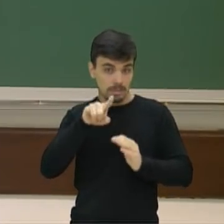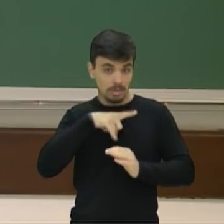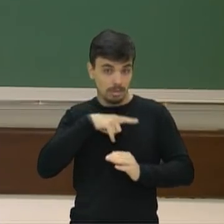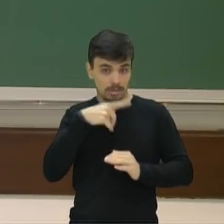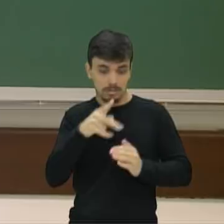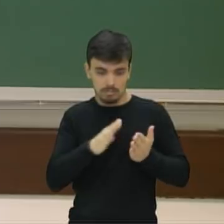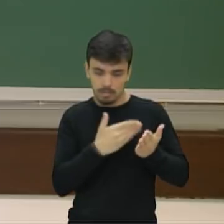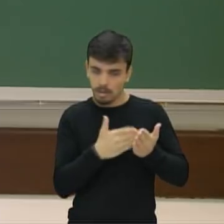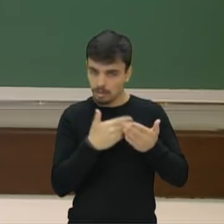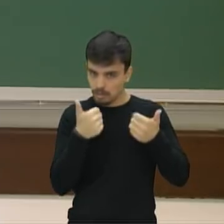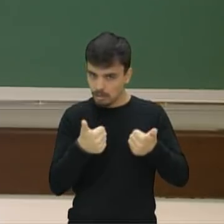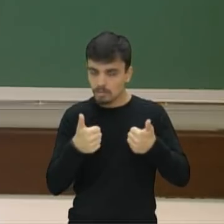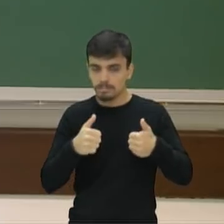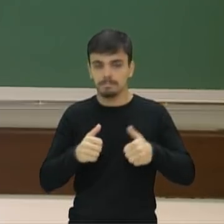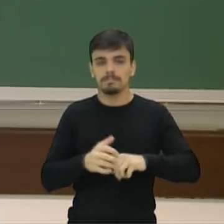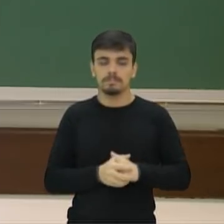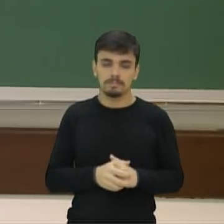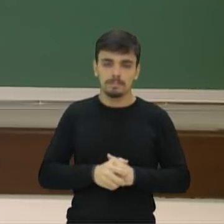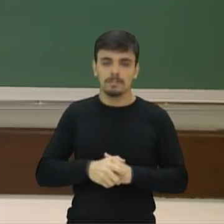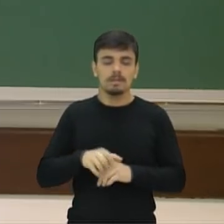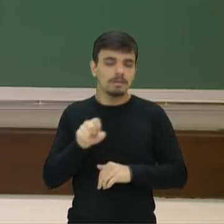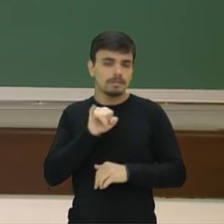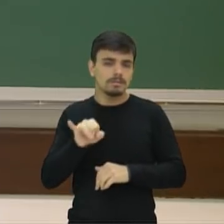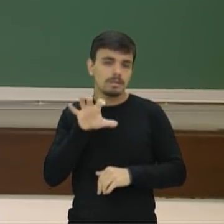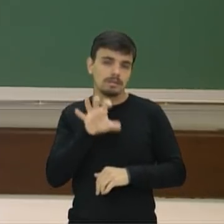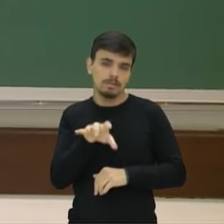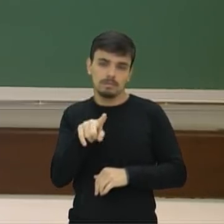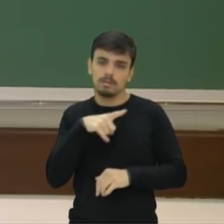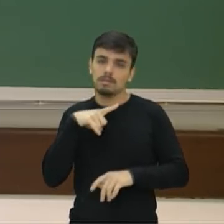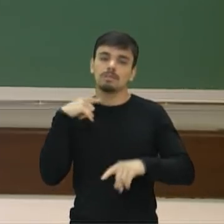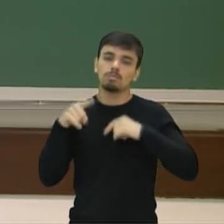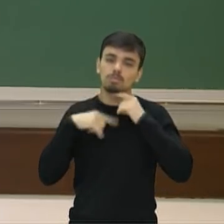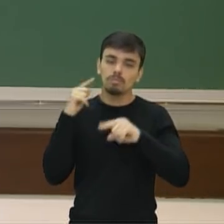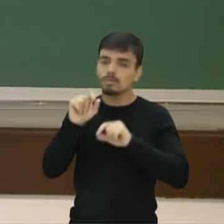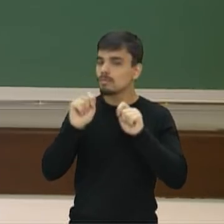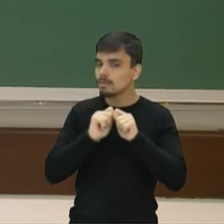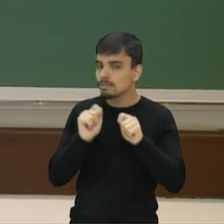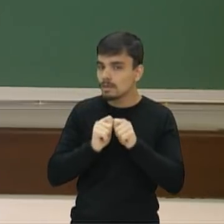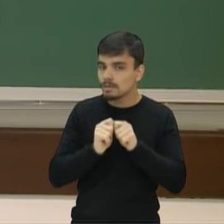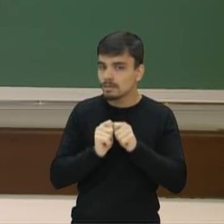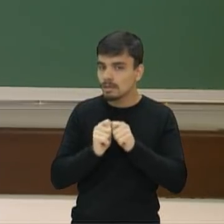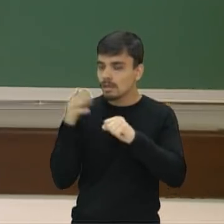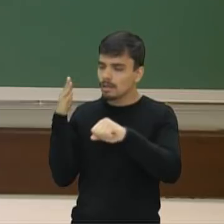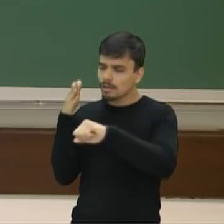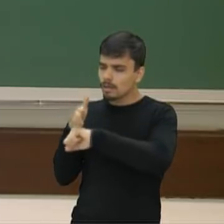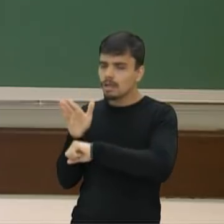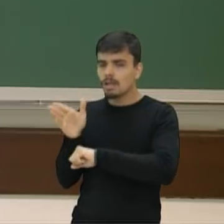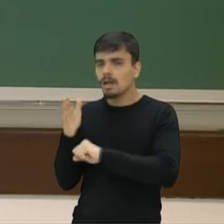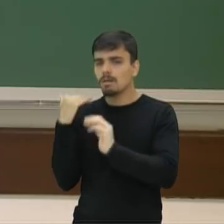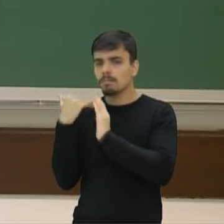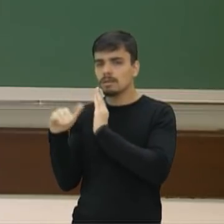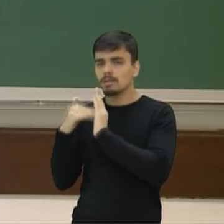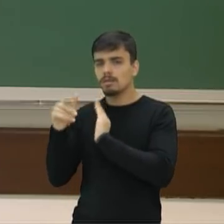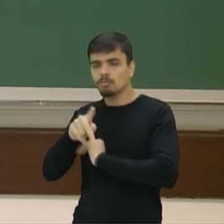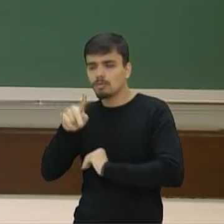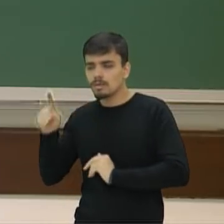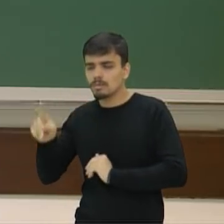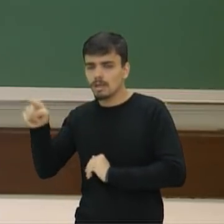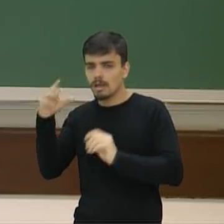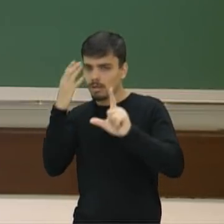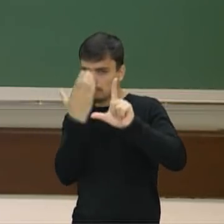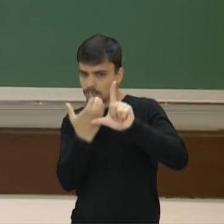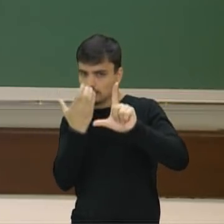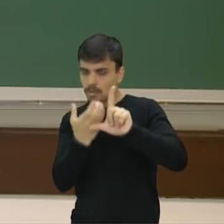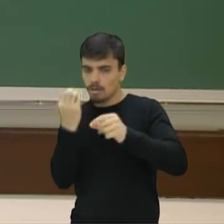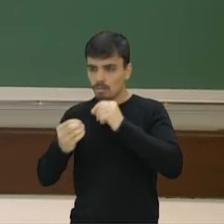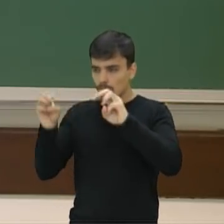seu caderno, ok? E se mesmo assim você ainda está com dúvidas, o que você vai fazer? Manda uma mensagem para sua teacher, pergunta lá no Classroom,